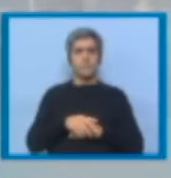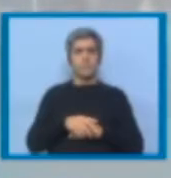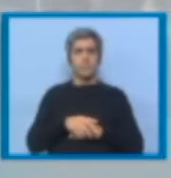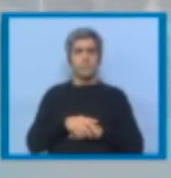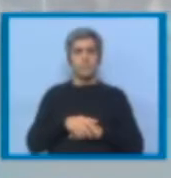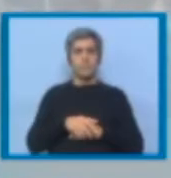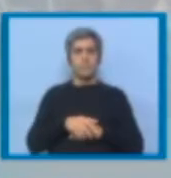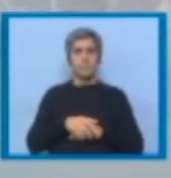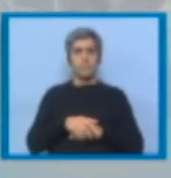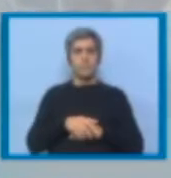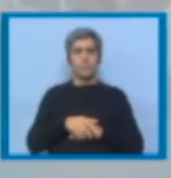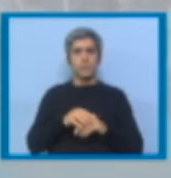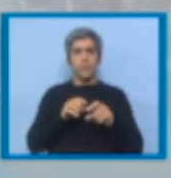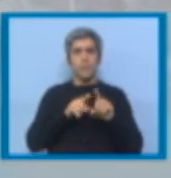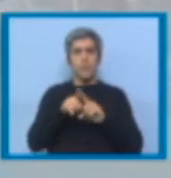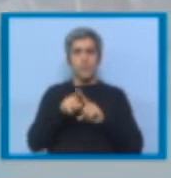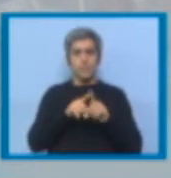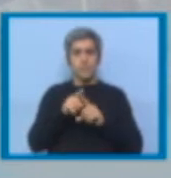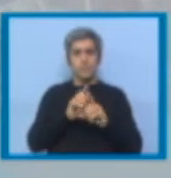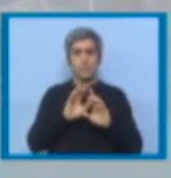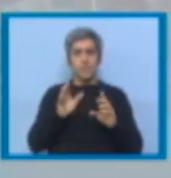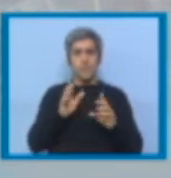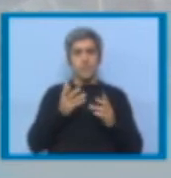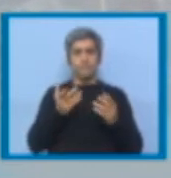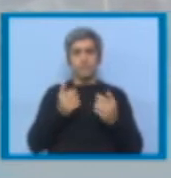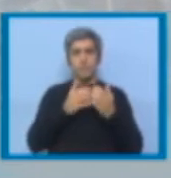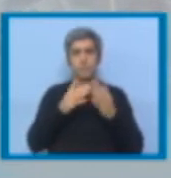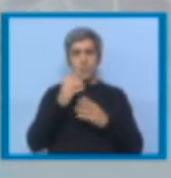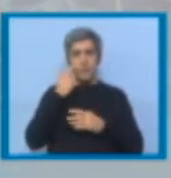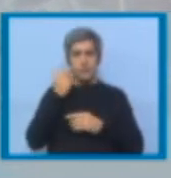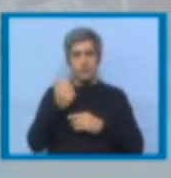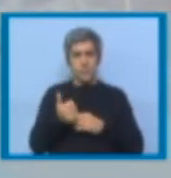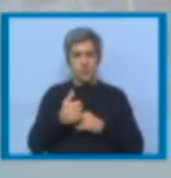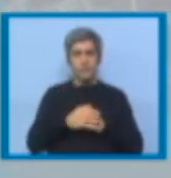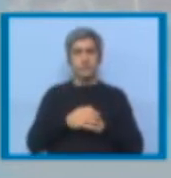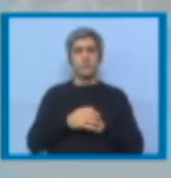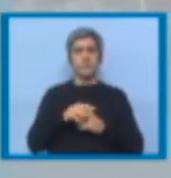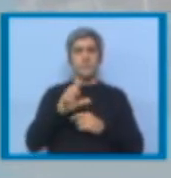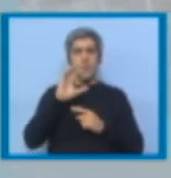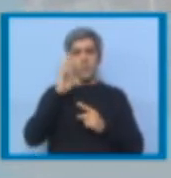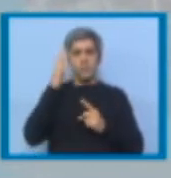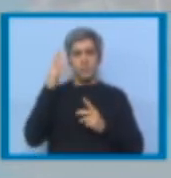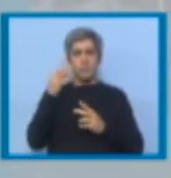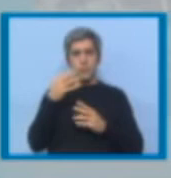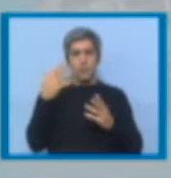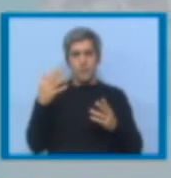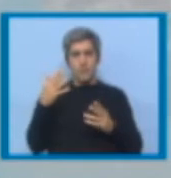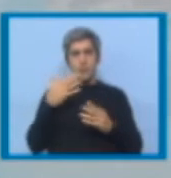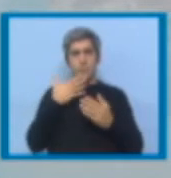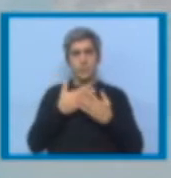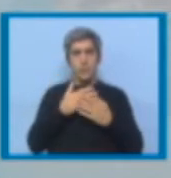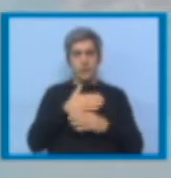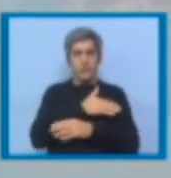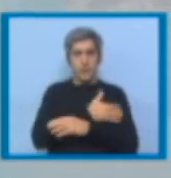A popularidade dos políticos andava já por índices que todos conhecemos, não é? E com estes acontecimentos de Pedrógão isso tornou-se ainda